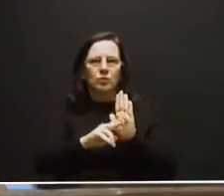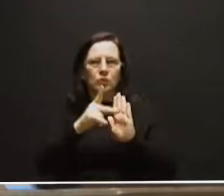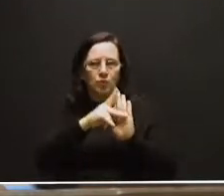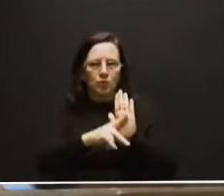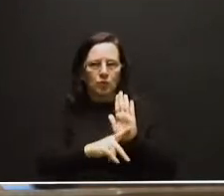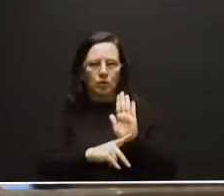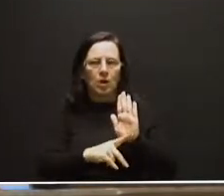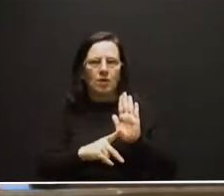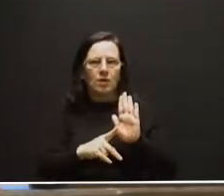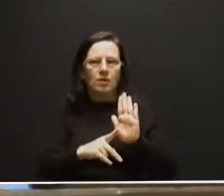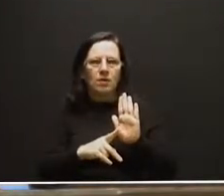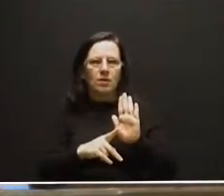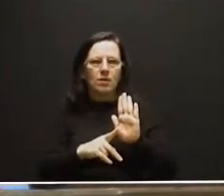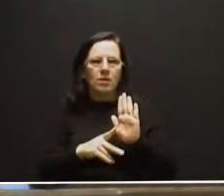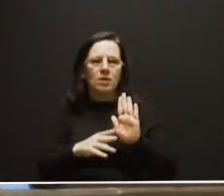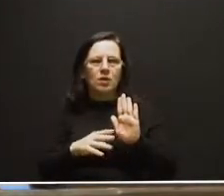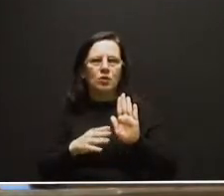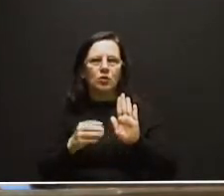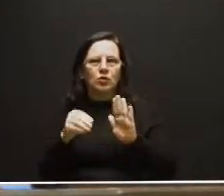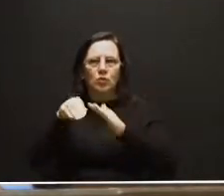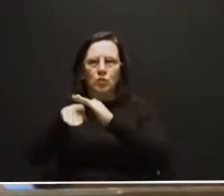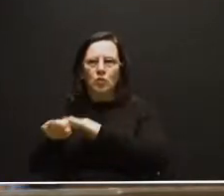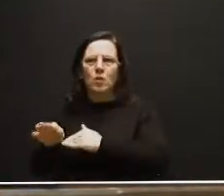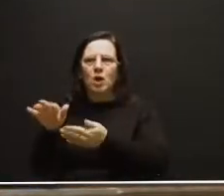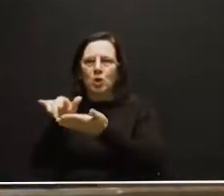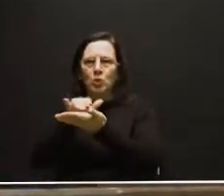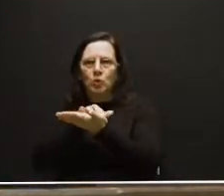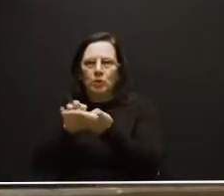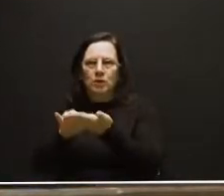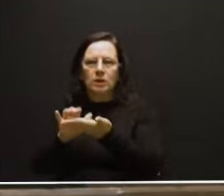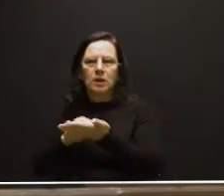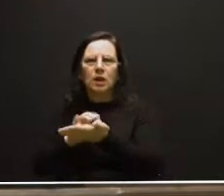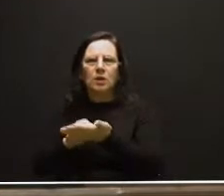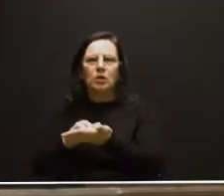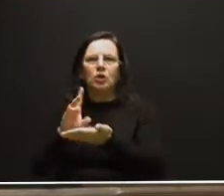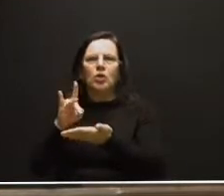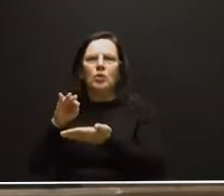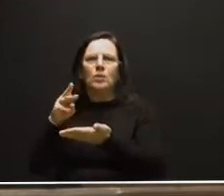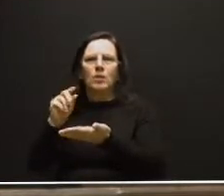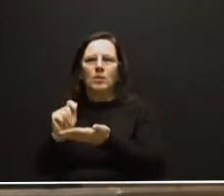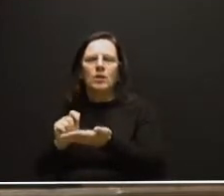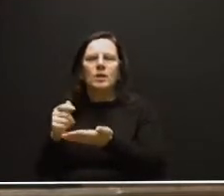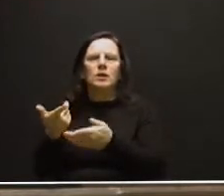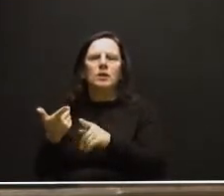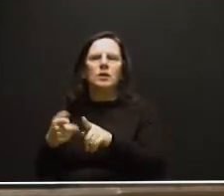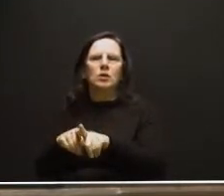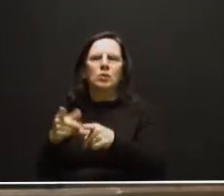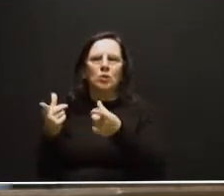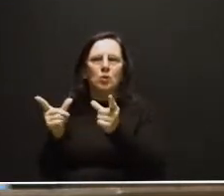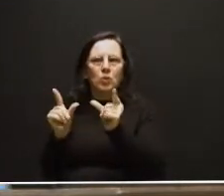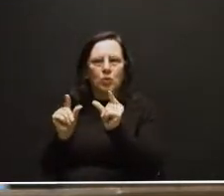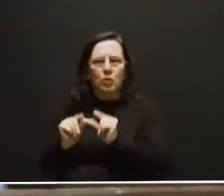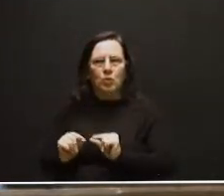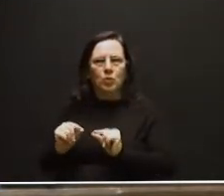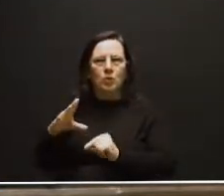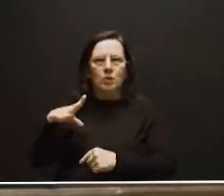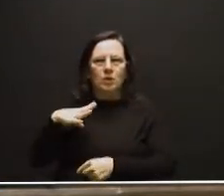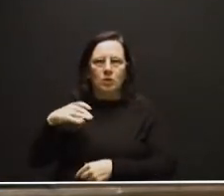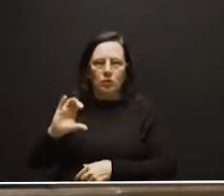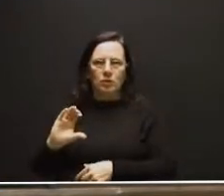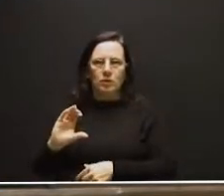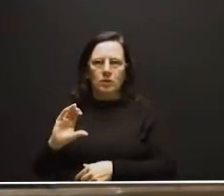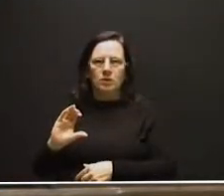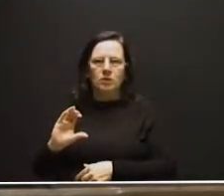em vista que trazer a dinâmica de um banco de dados traria uma dinâmica e uma economia o que o município também